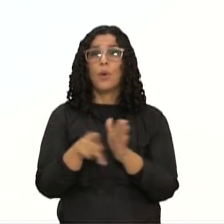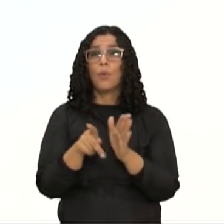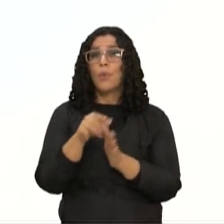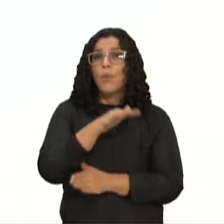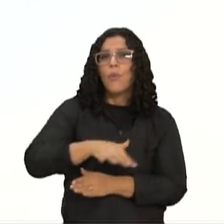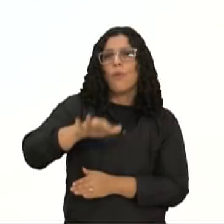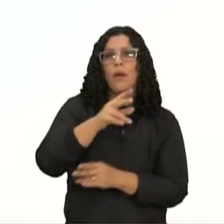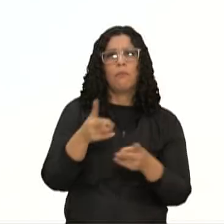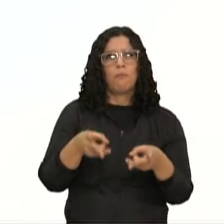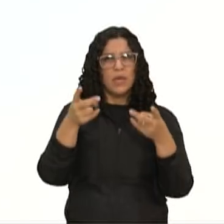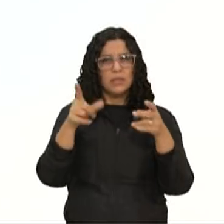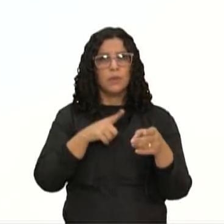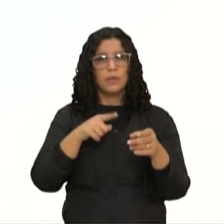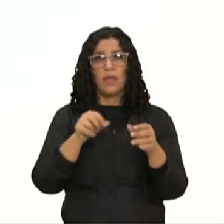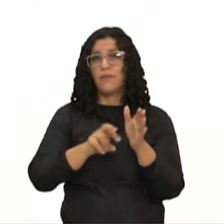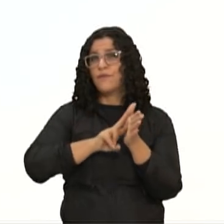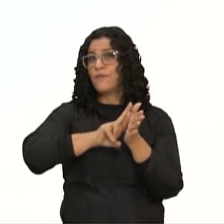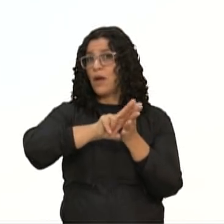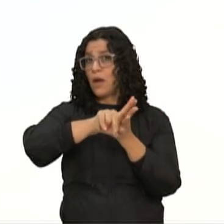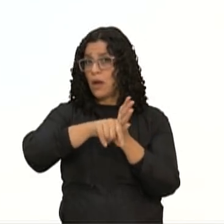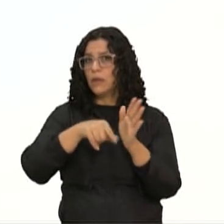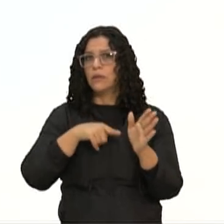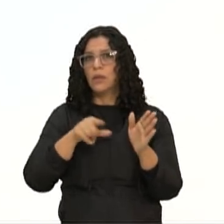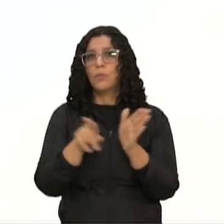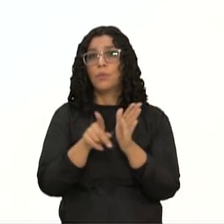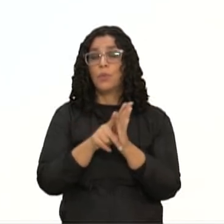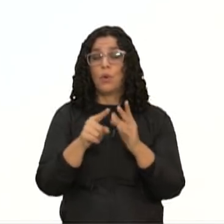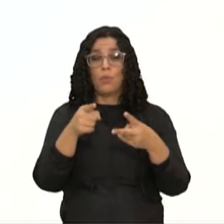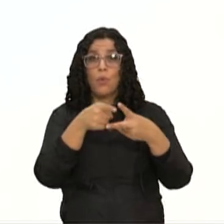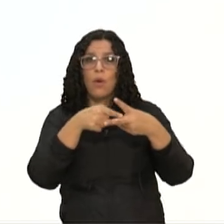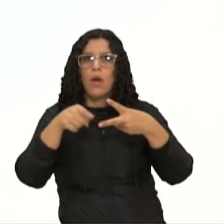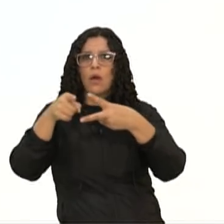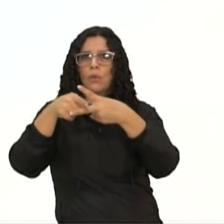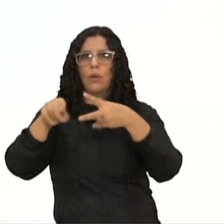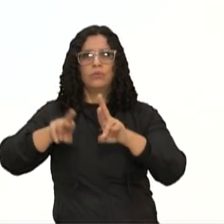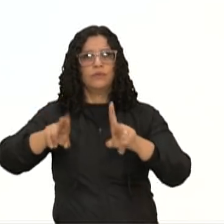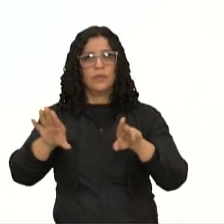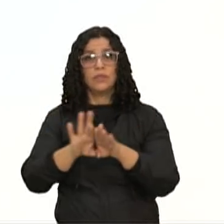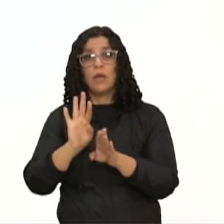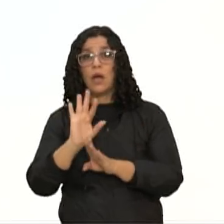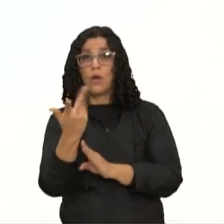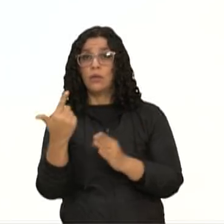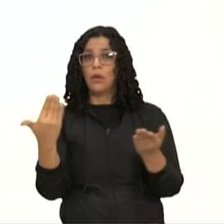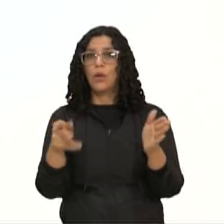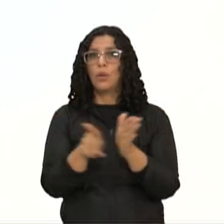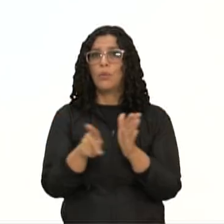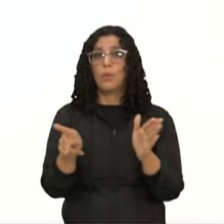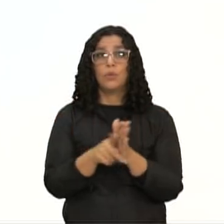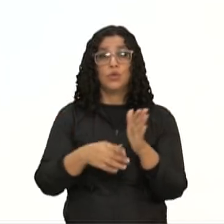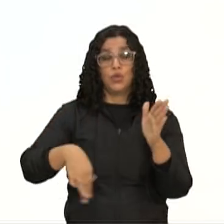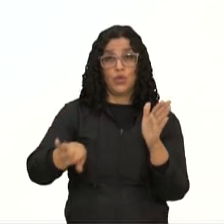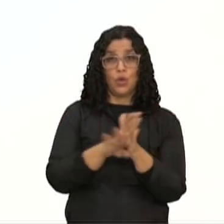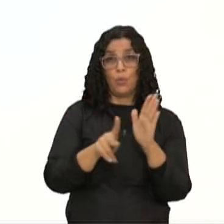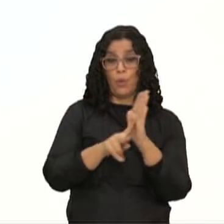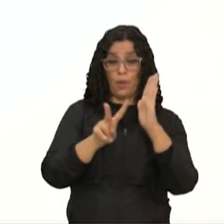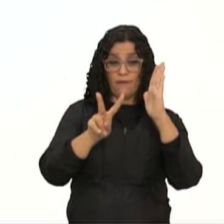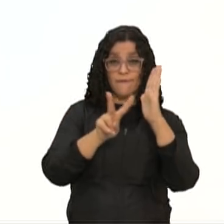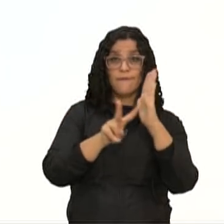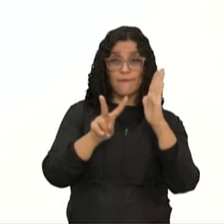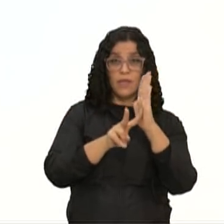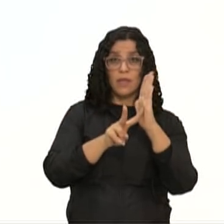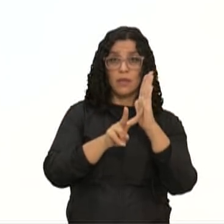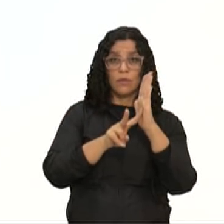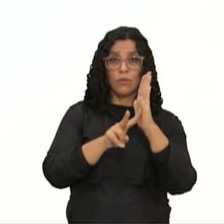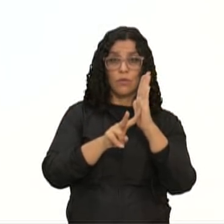circunstância, percebo que temos variação angular que vai ocorrendo ali vindo do vidro crown para o